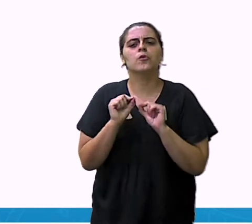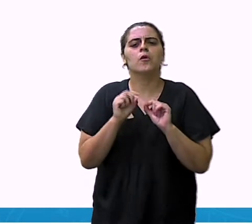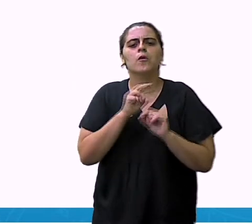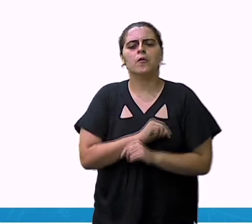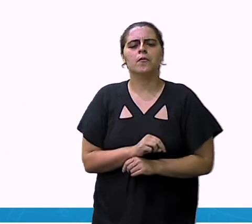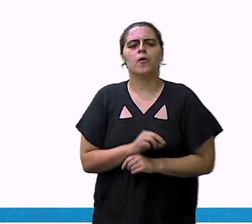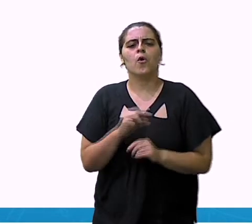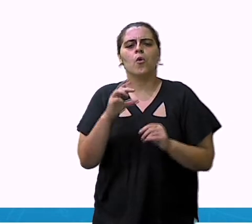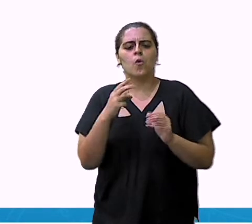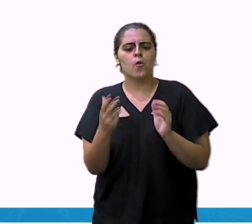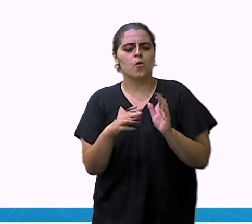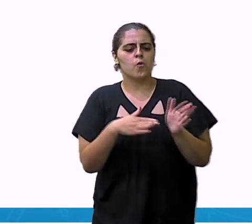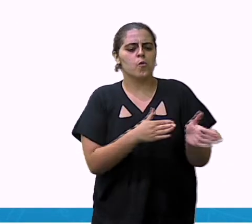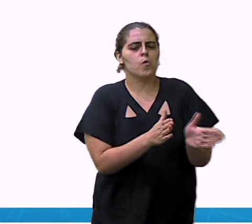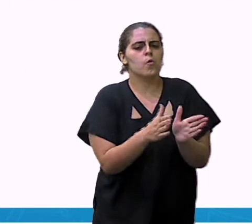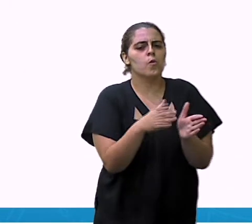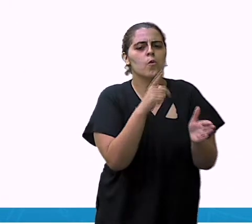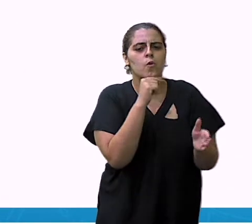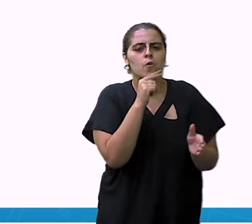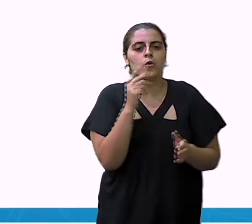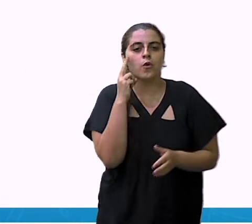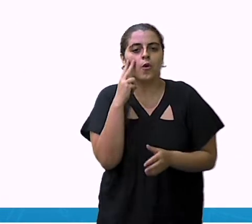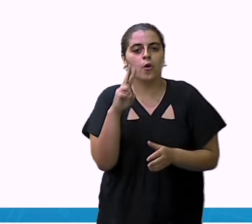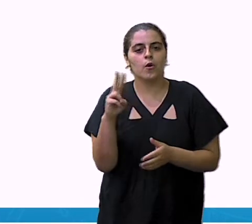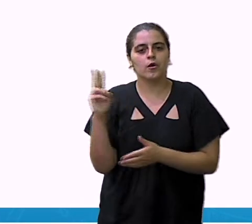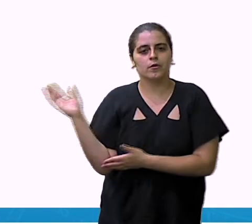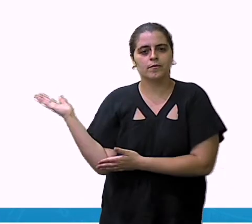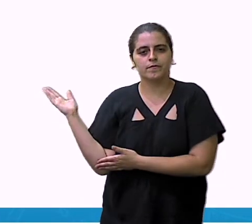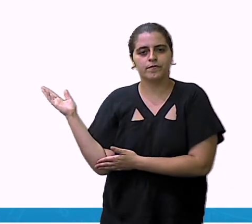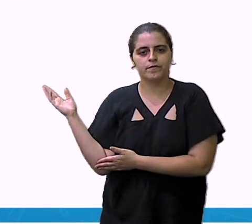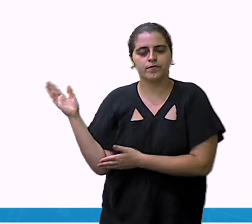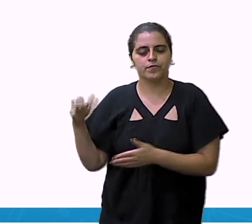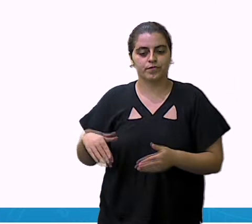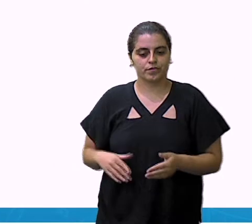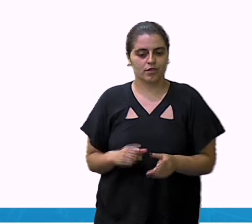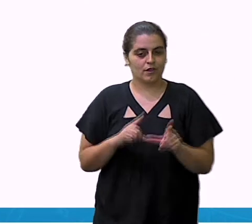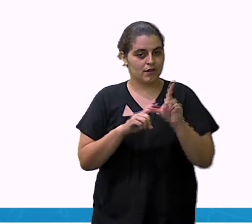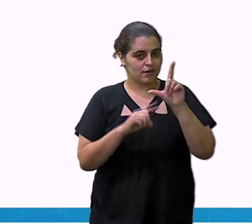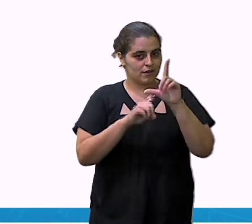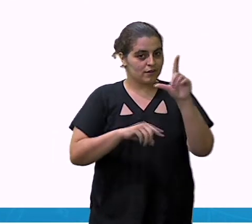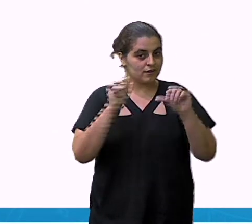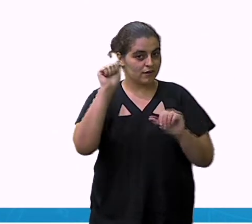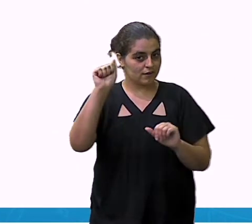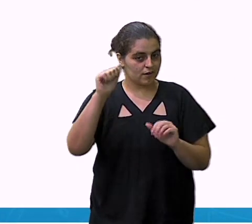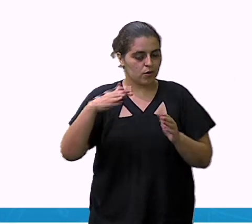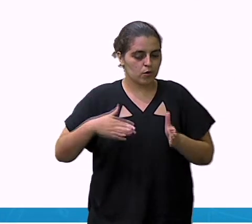como? Vou responder, olha. Um